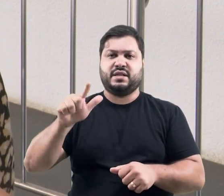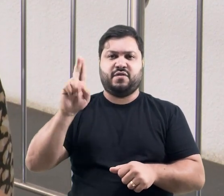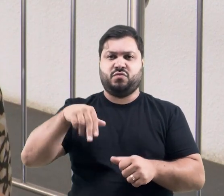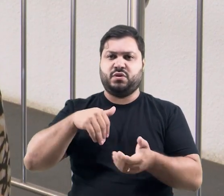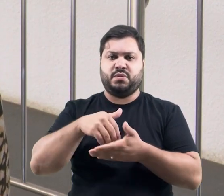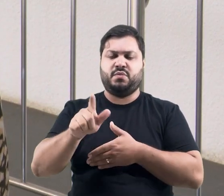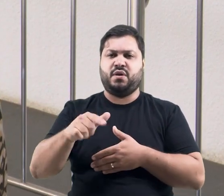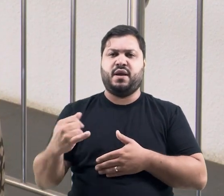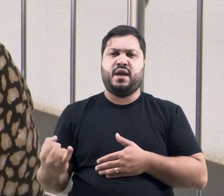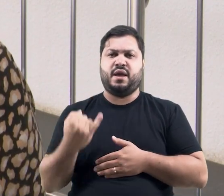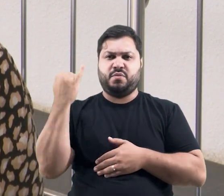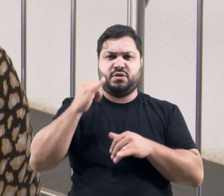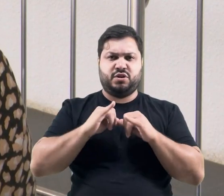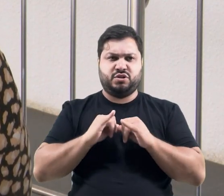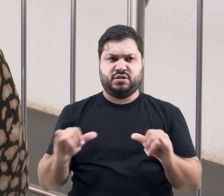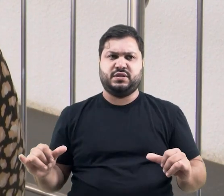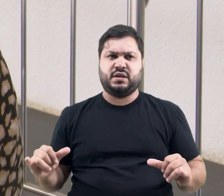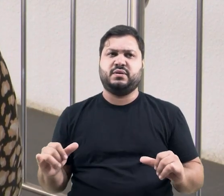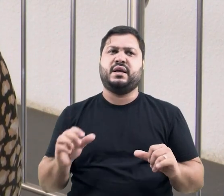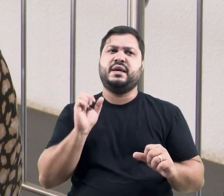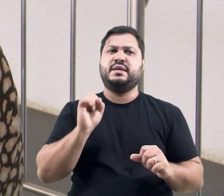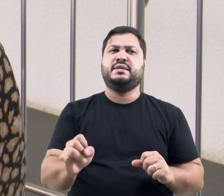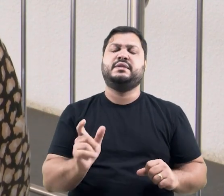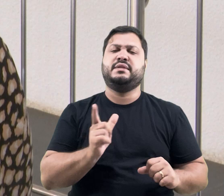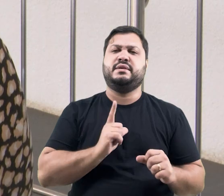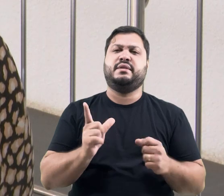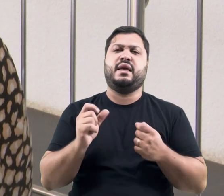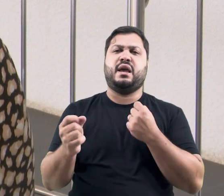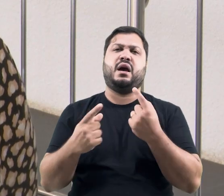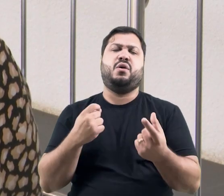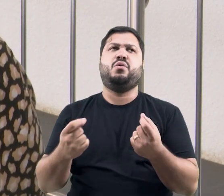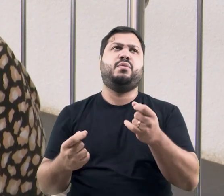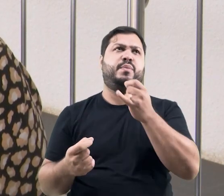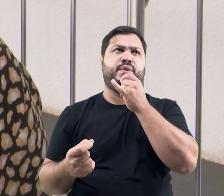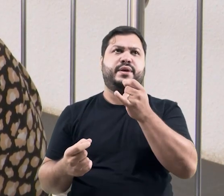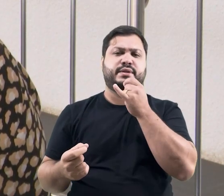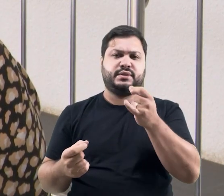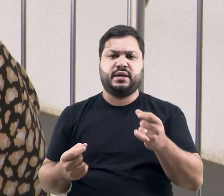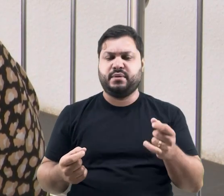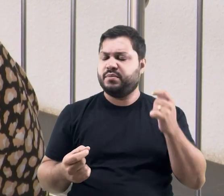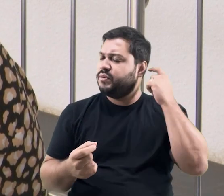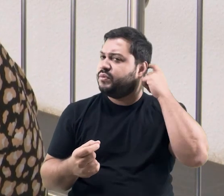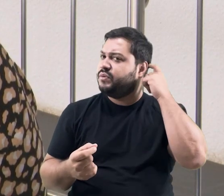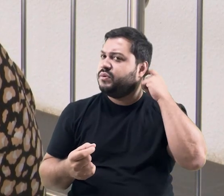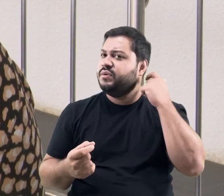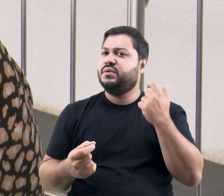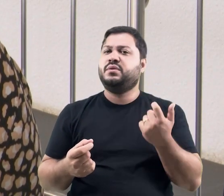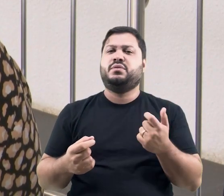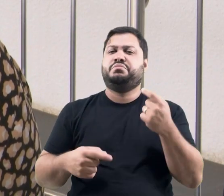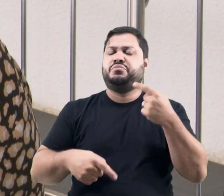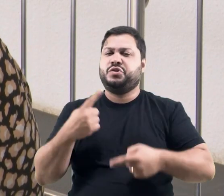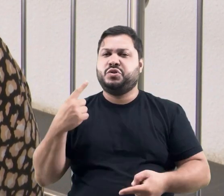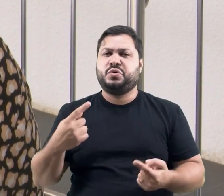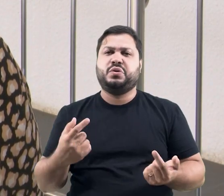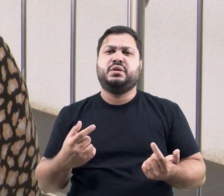torna estável. Né? É importante ressaltar isso, que quando existe alguma